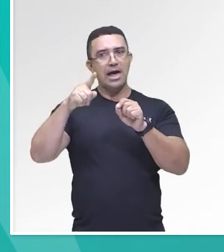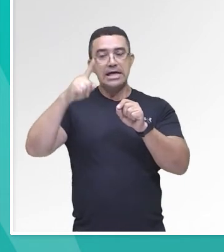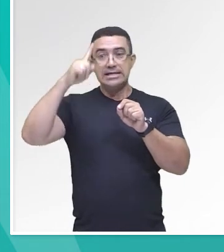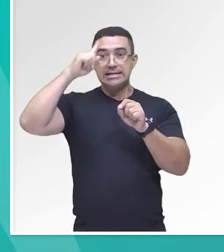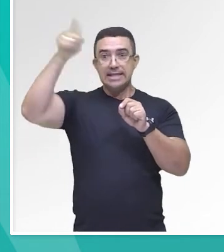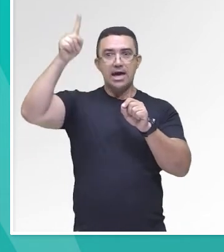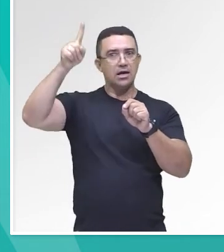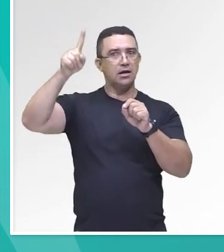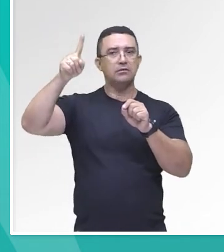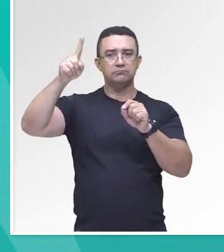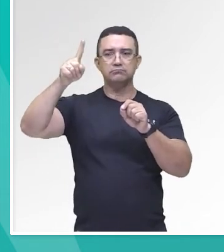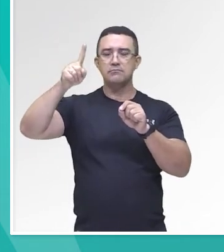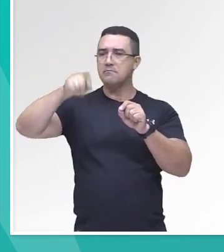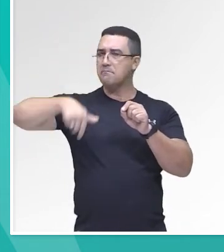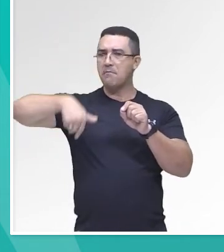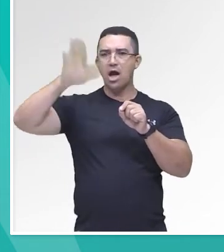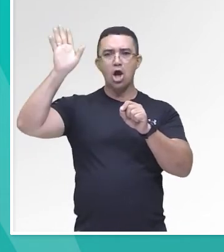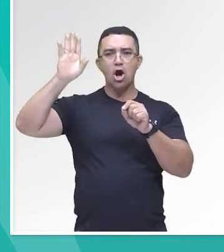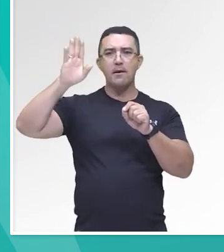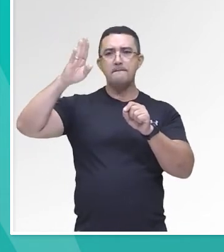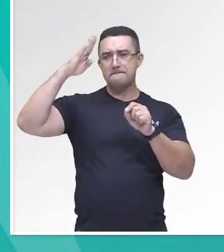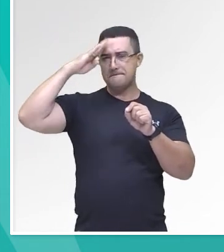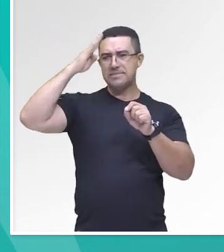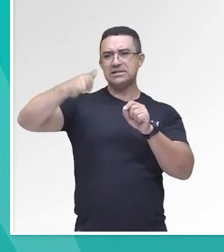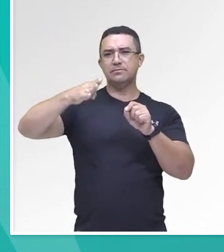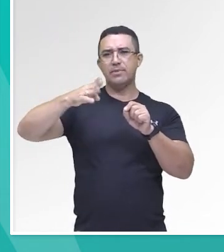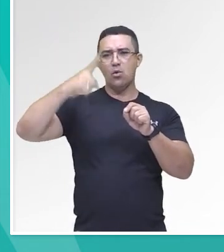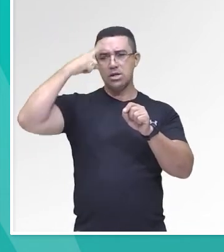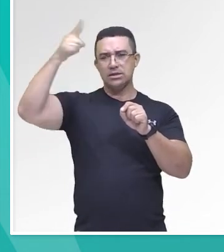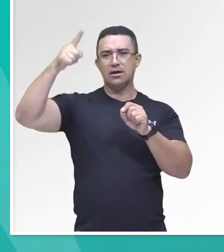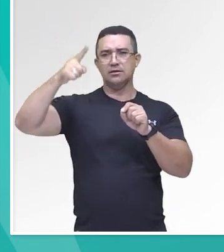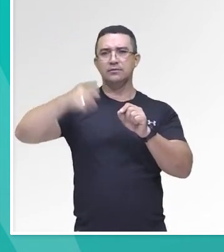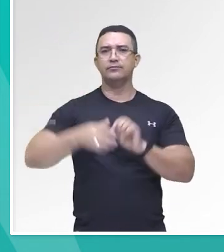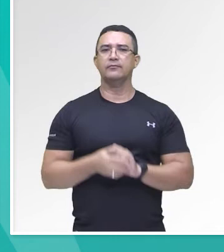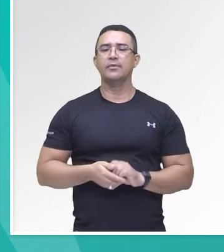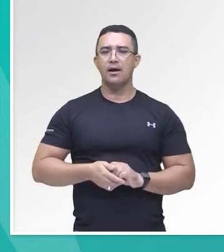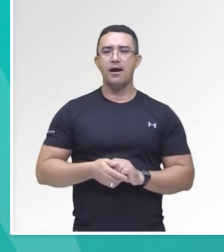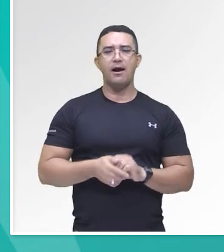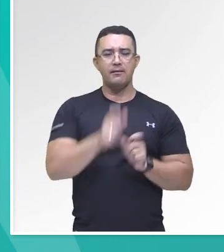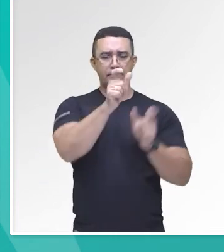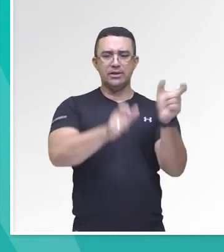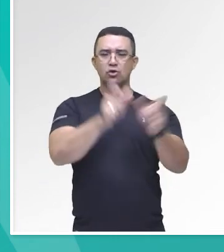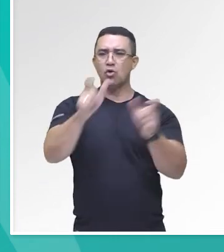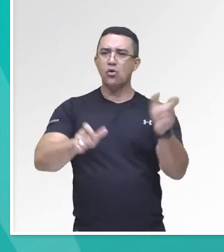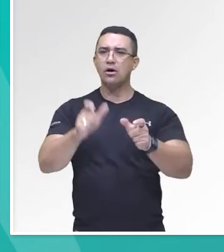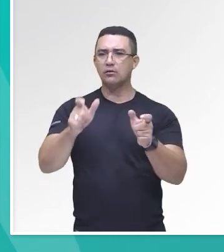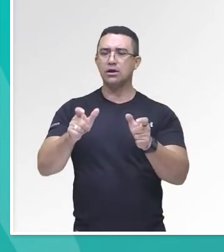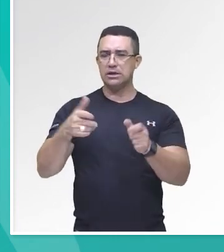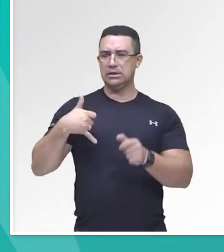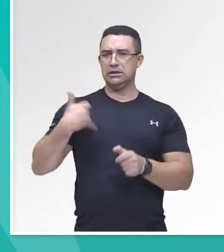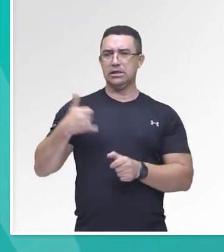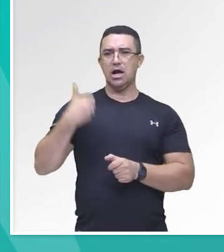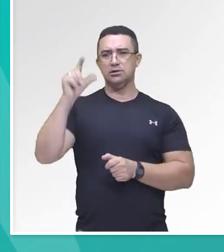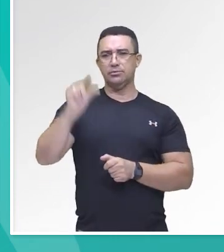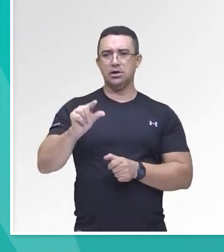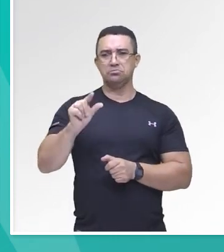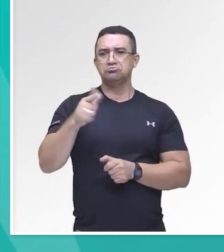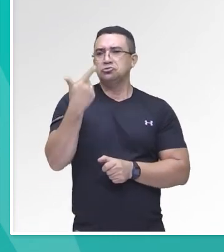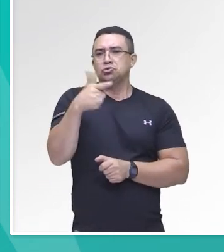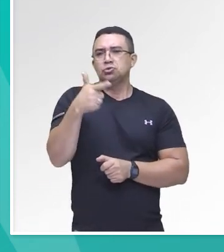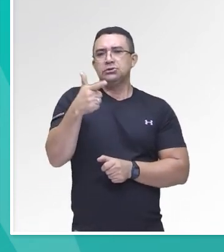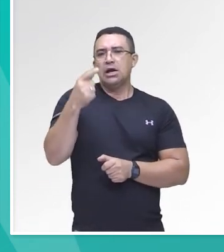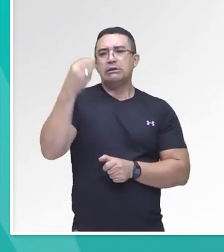tá? Os indivíduos com idade pouco avançada, em sua maioria, ainda não possuem condições emocionais para avaliar